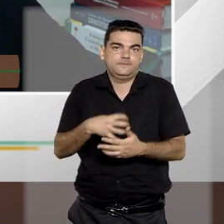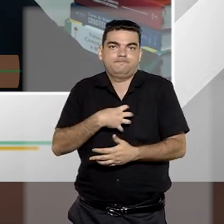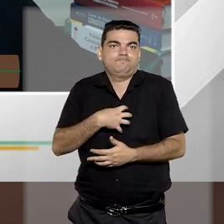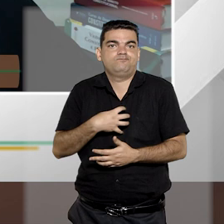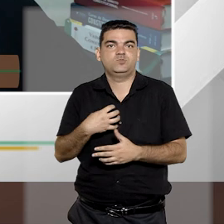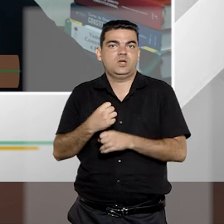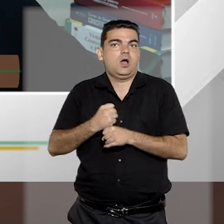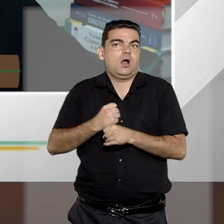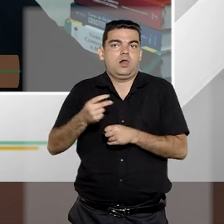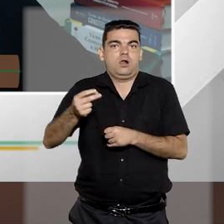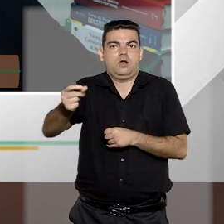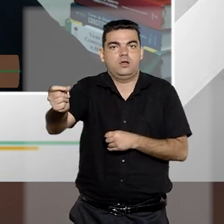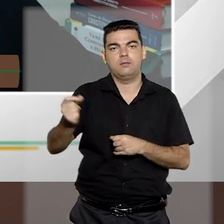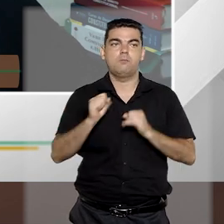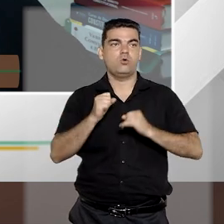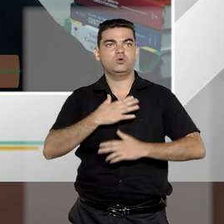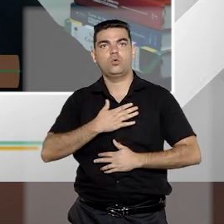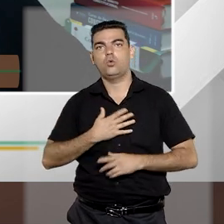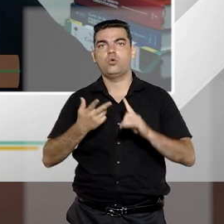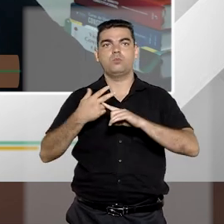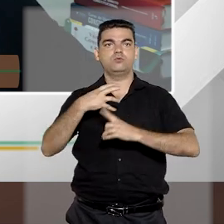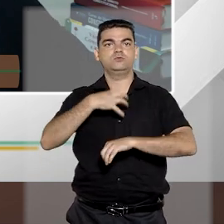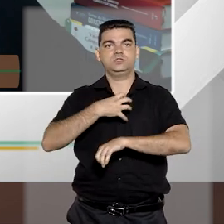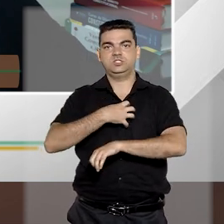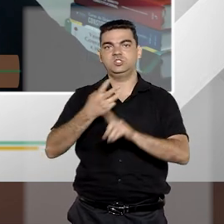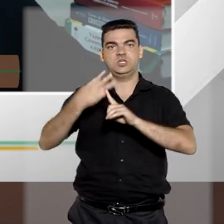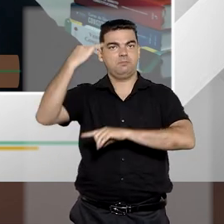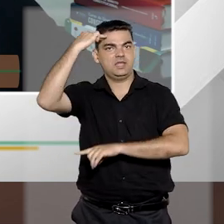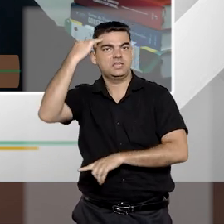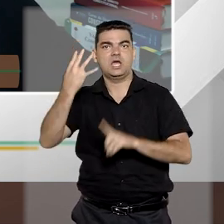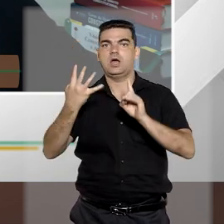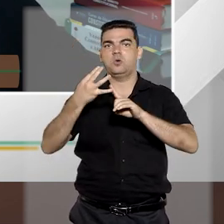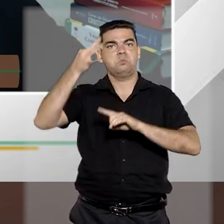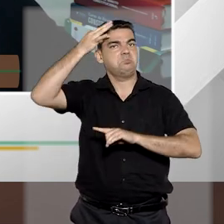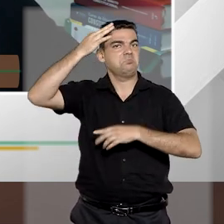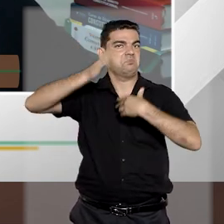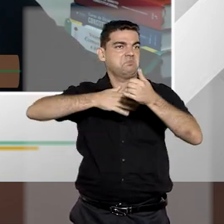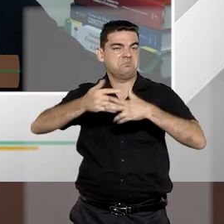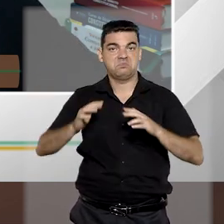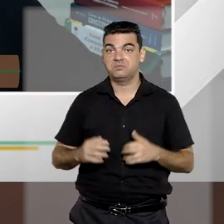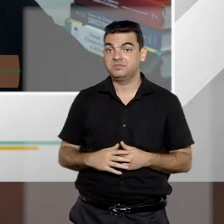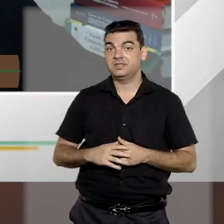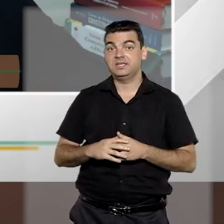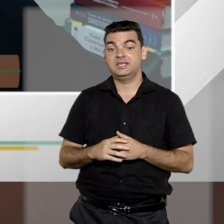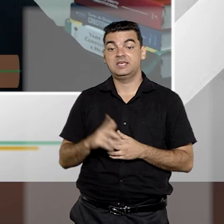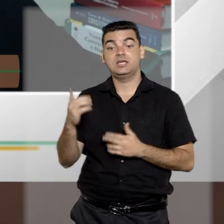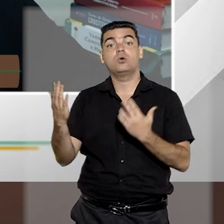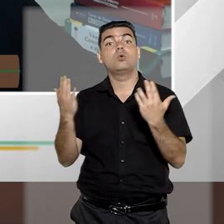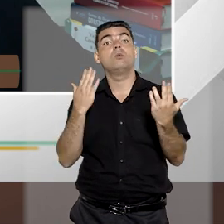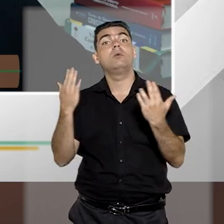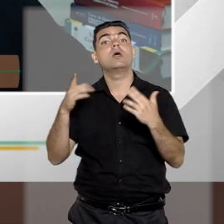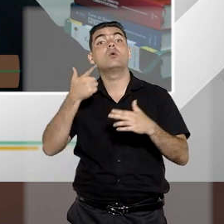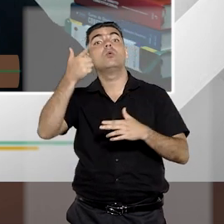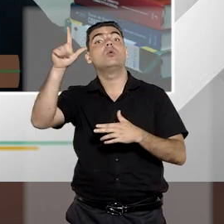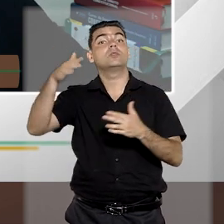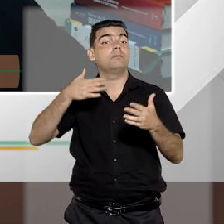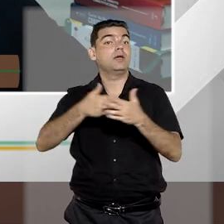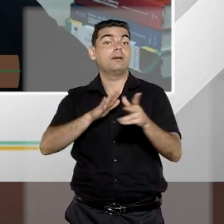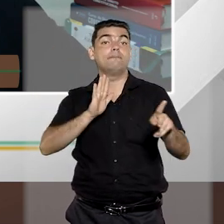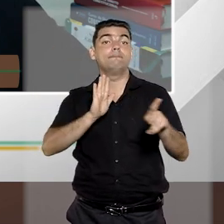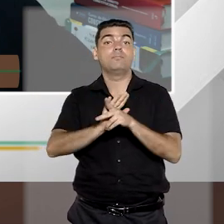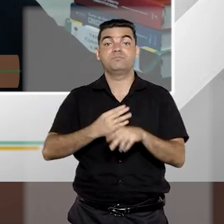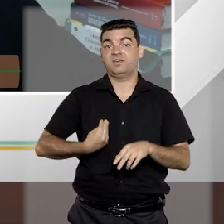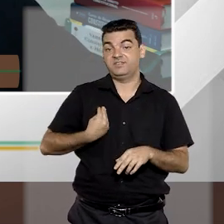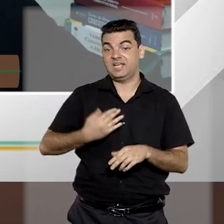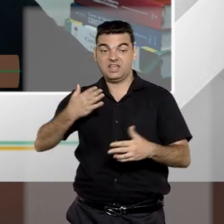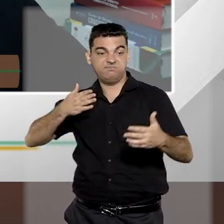de longo prazo de natureza física, sensorial, mental, intelectual, que em interação com uma ou mais barreiras da vida, né,